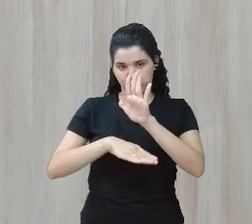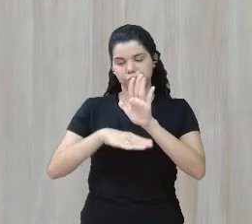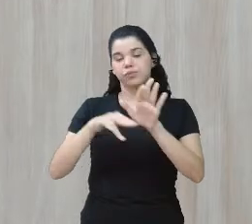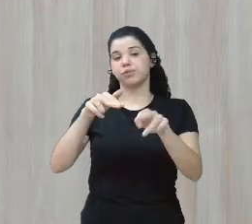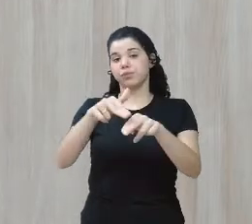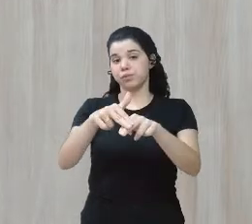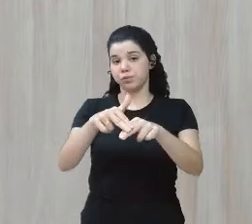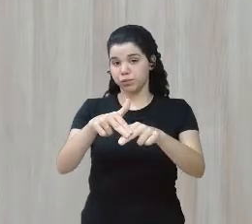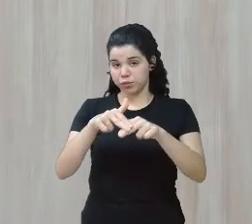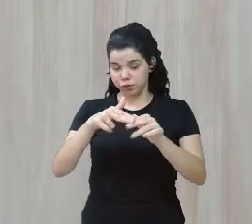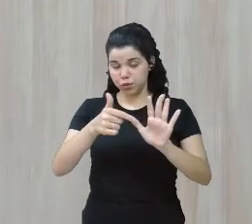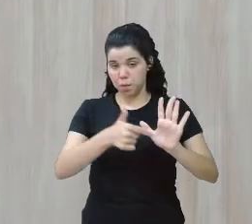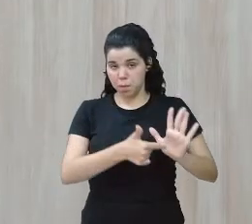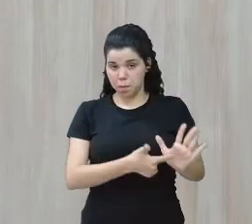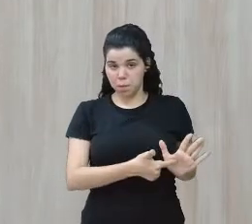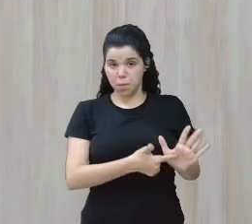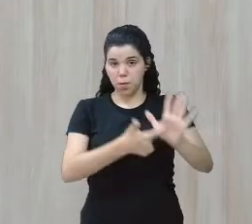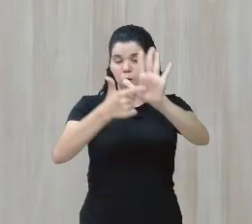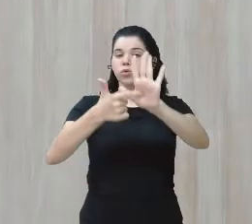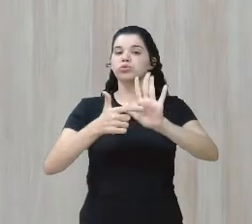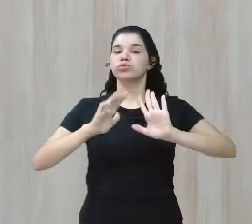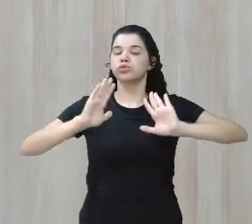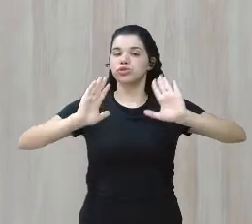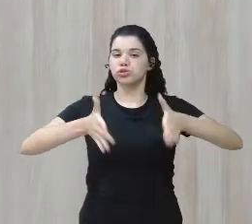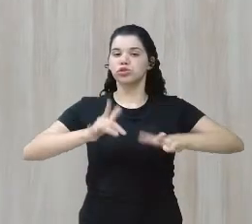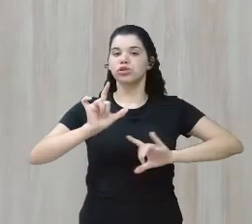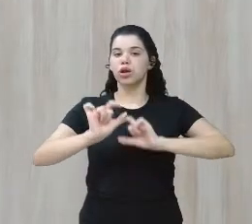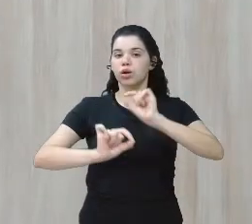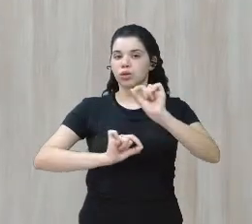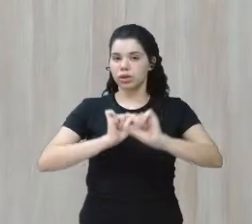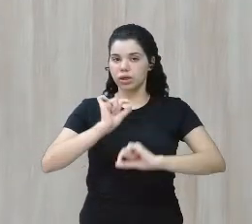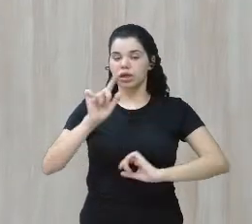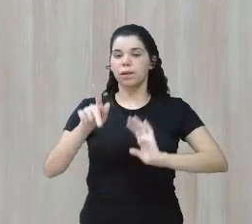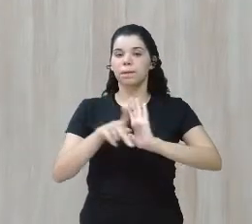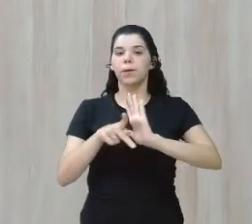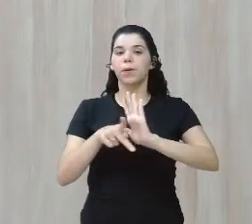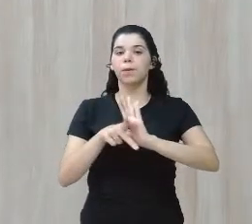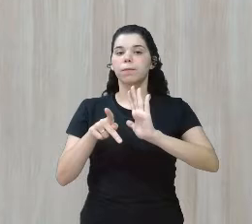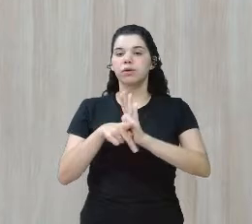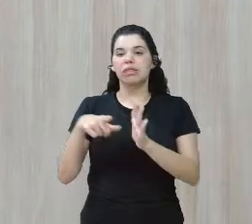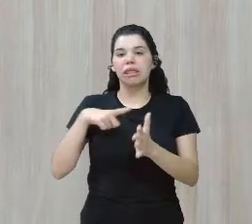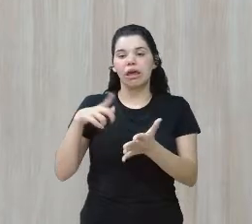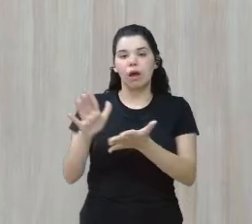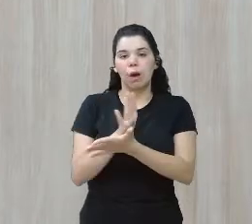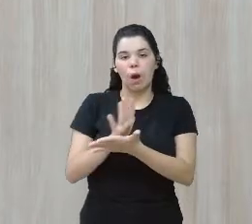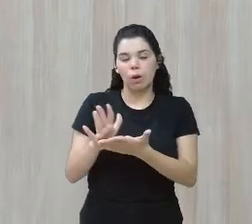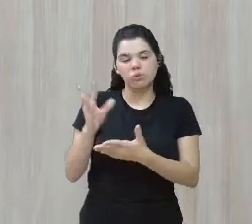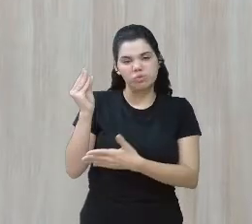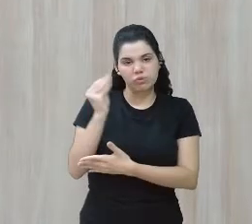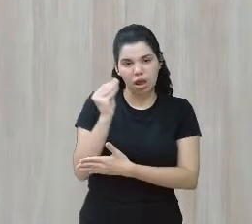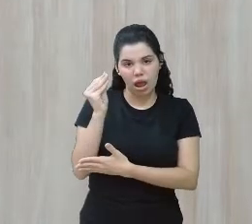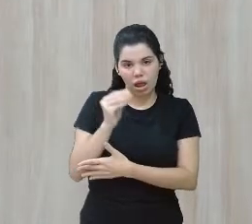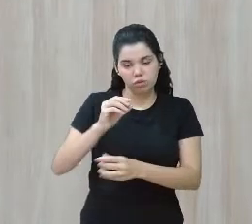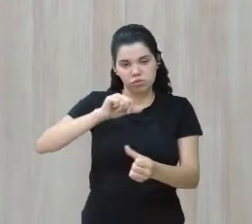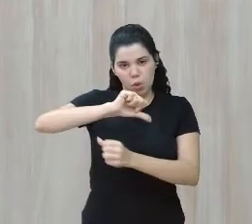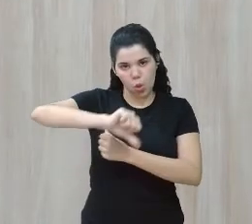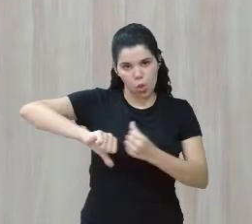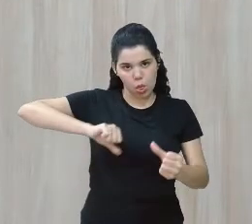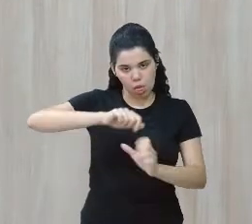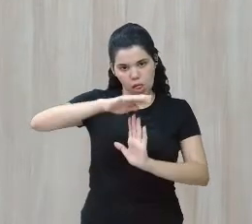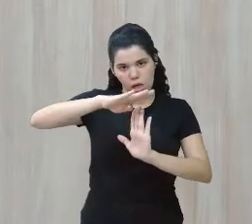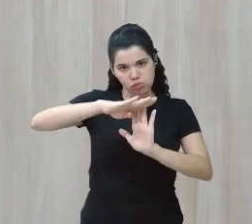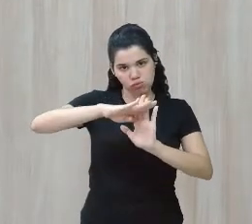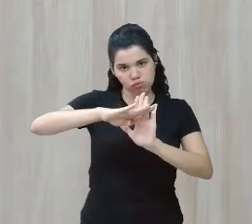começa a demonstrar que os linfócitos, né, eles já estão com alguma alteração e já